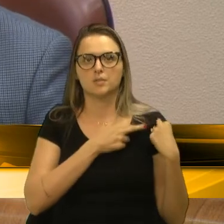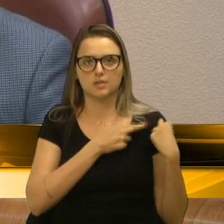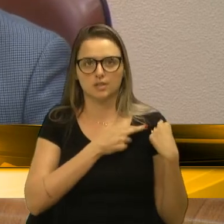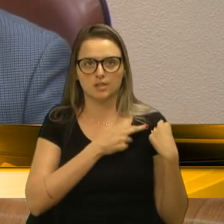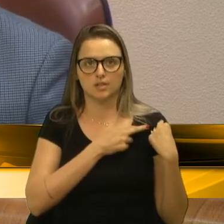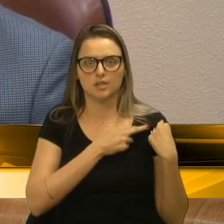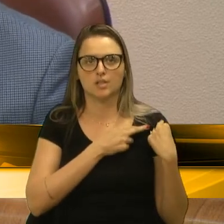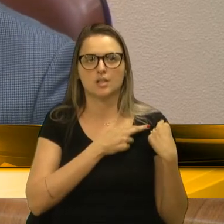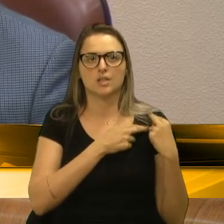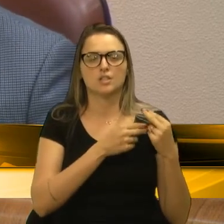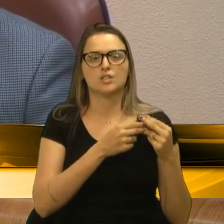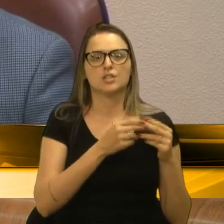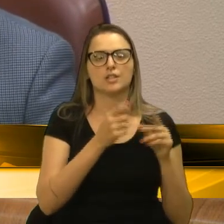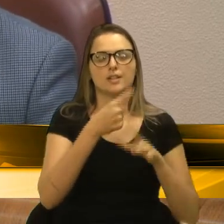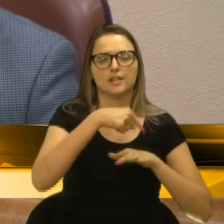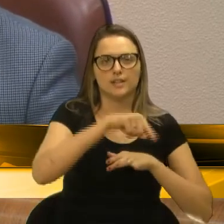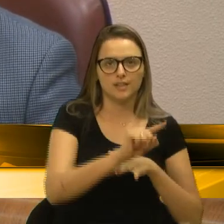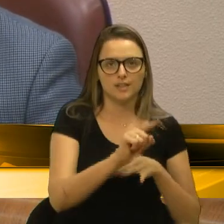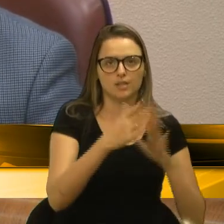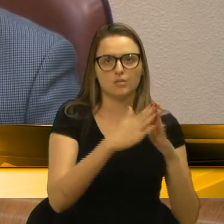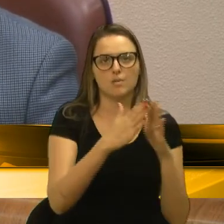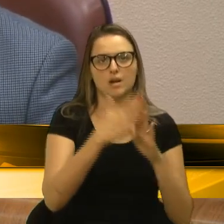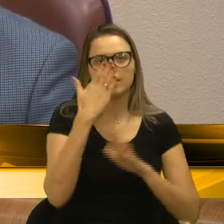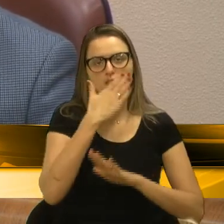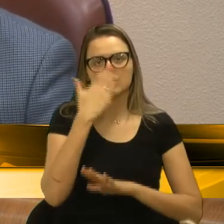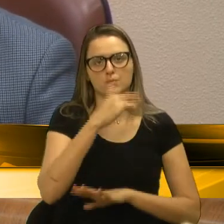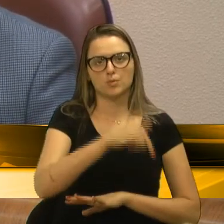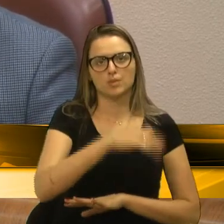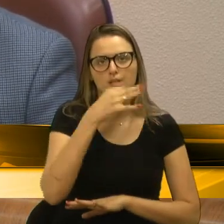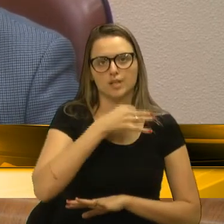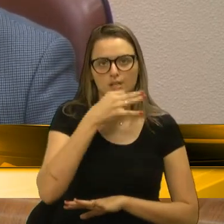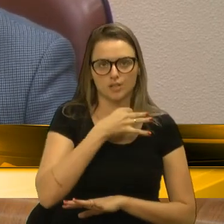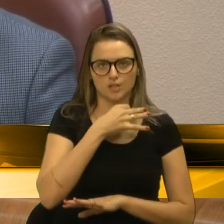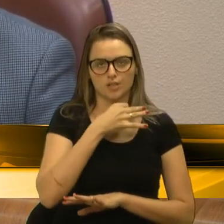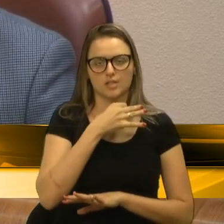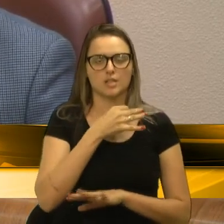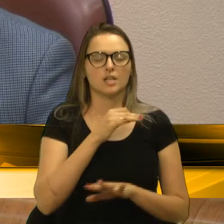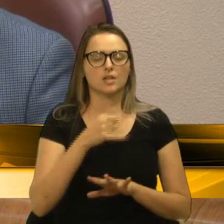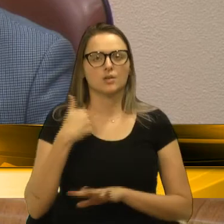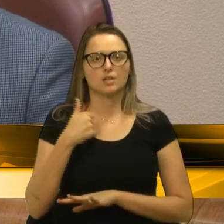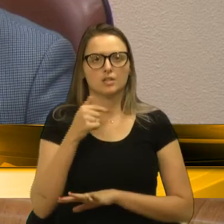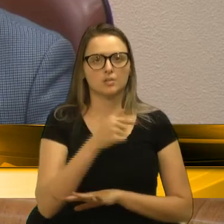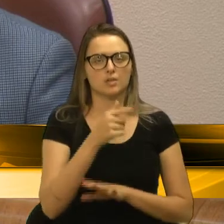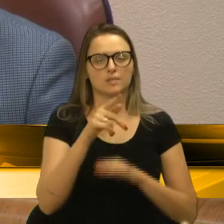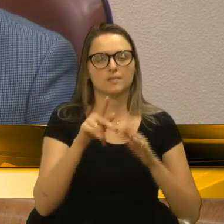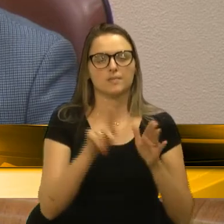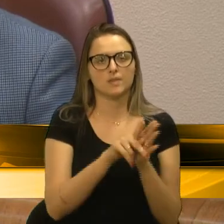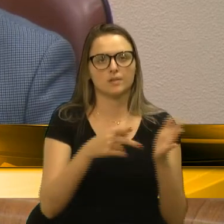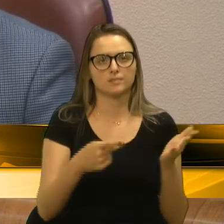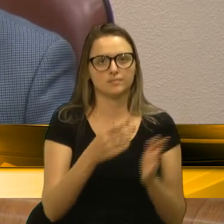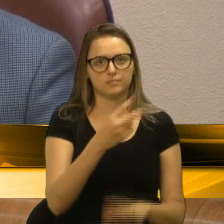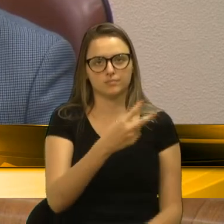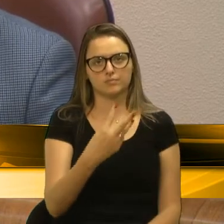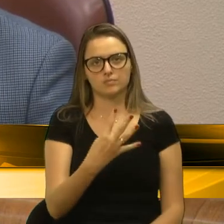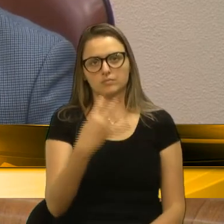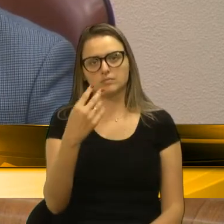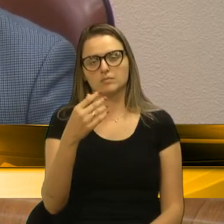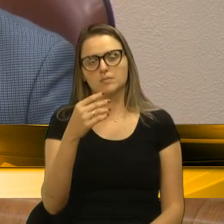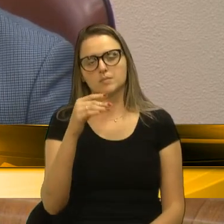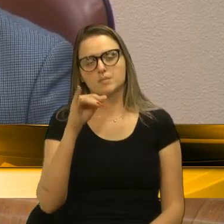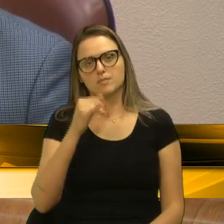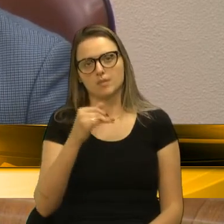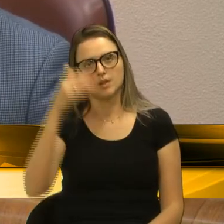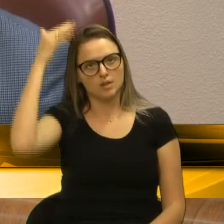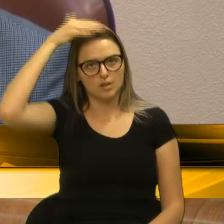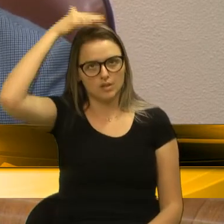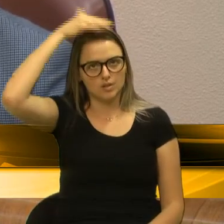de aliciamento de menores e prostituição infantil na cidade de Caxias do Sul, RS. Segundo notícia do Jornal Pioneiro, na data de 24 de janeiro de 2018, anexo 2, o senhor Alceu